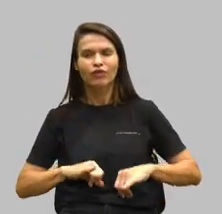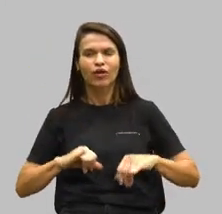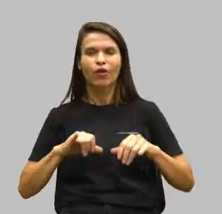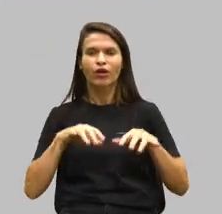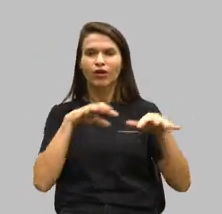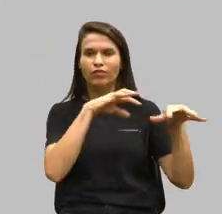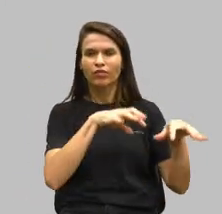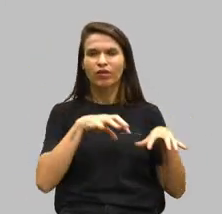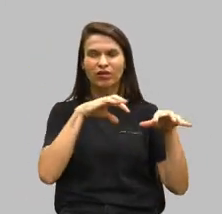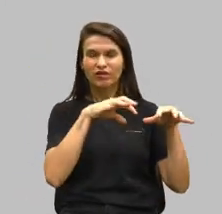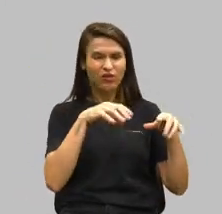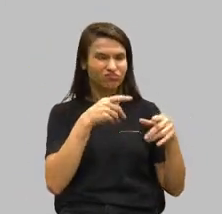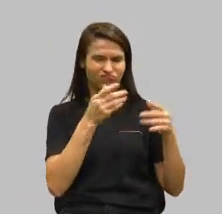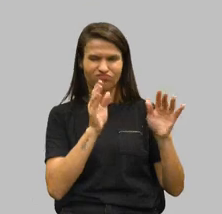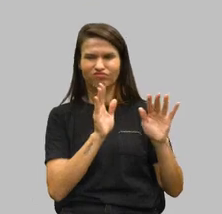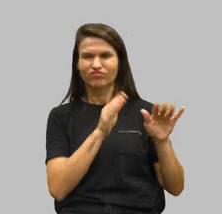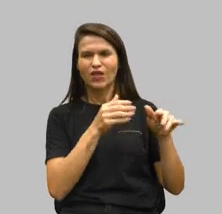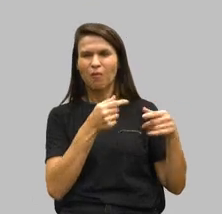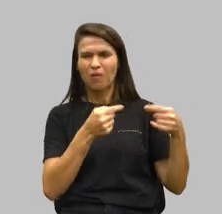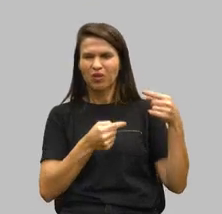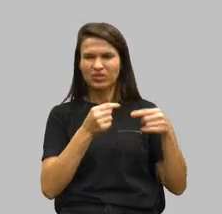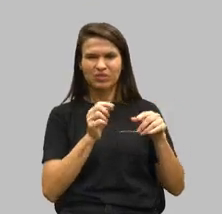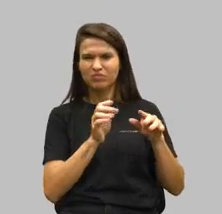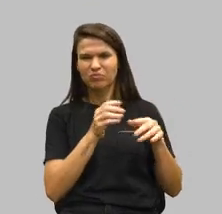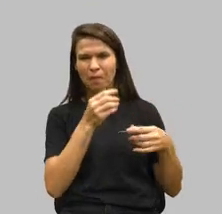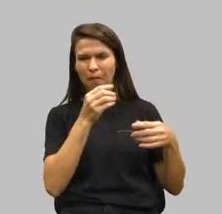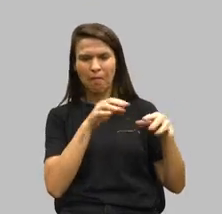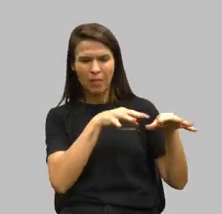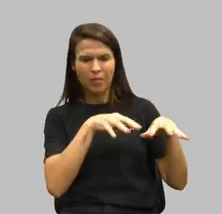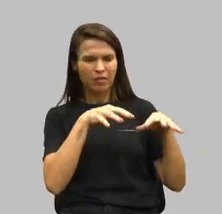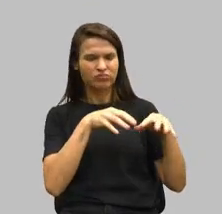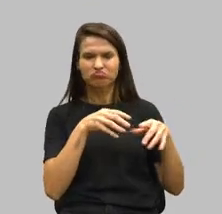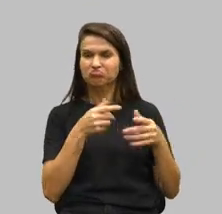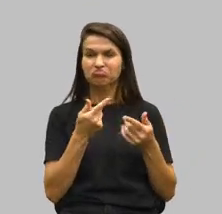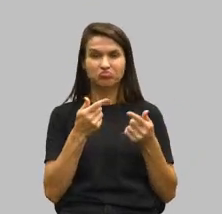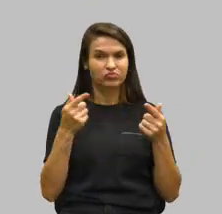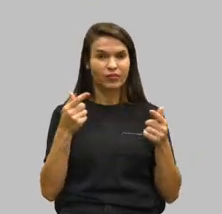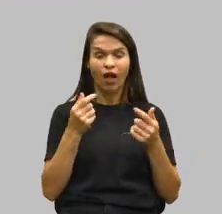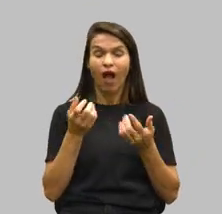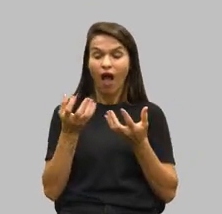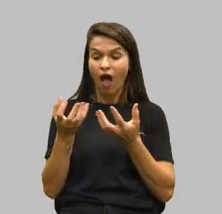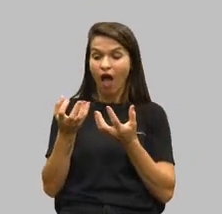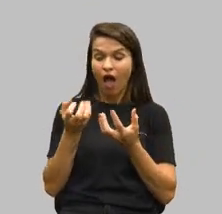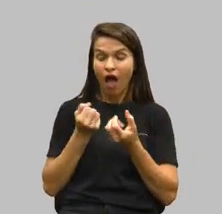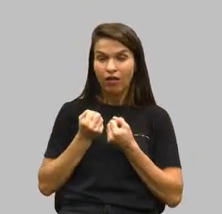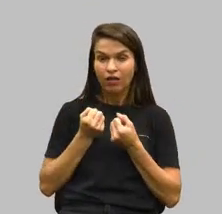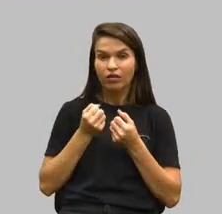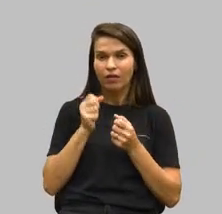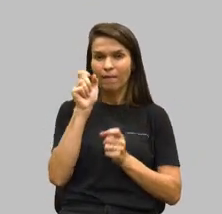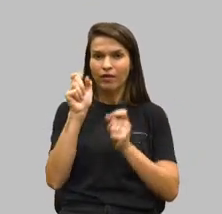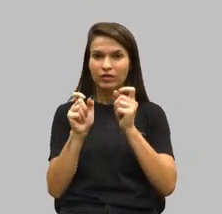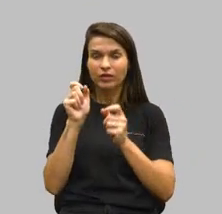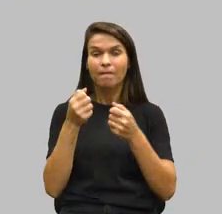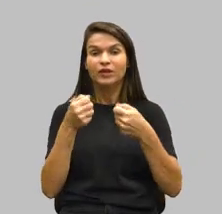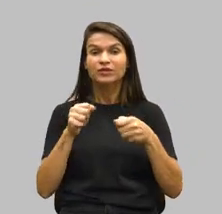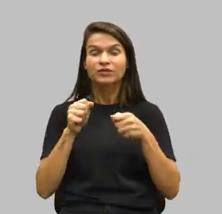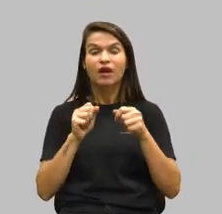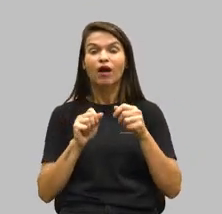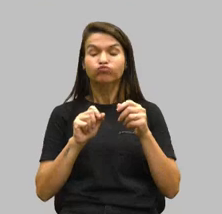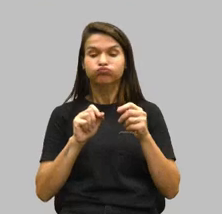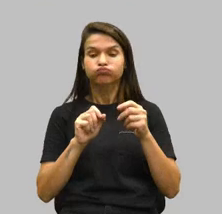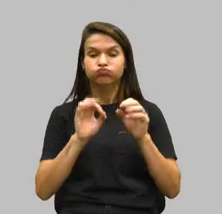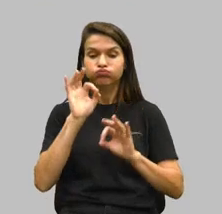de imigração não existe então a gente tem atendido dezenas e dezenas de pessoas que precisam apenas regularizar o